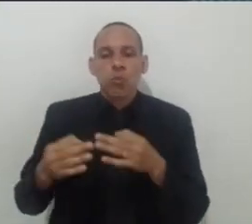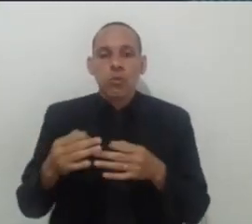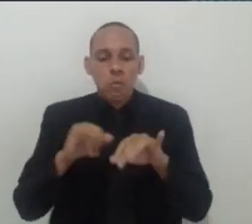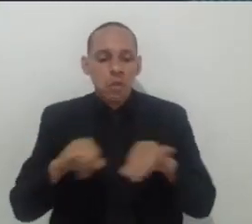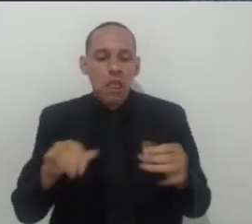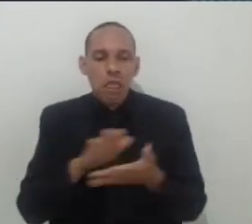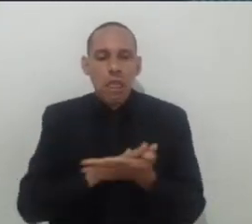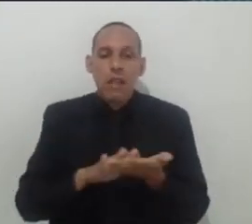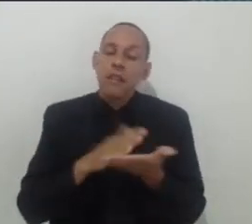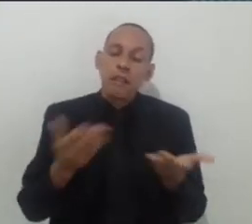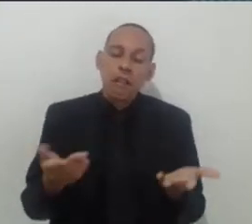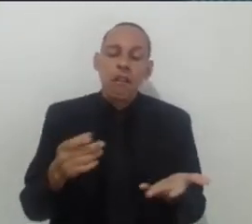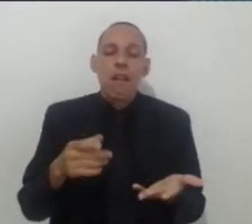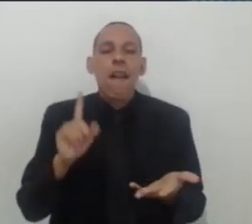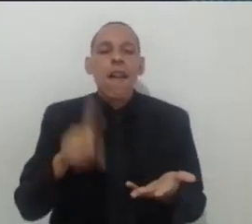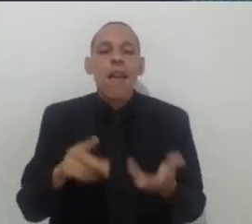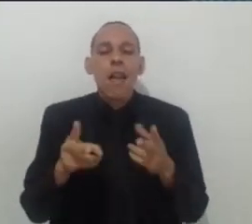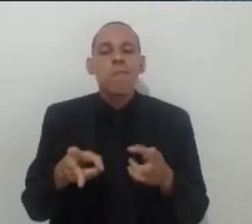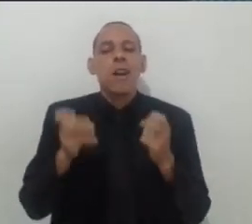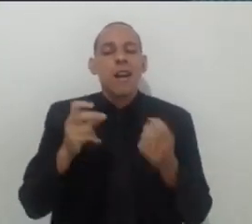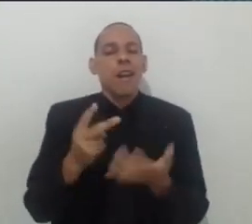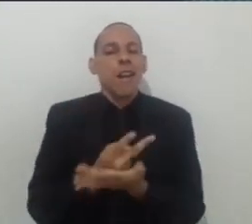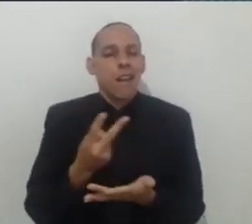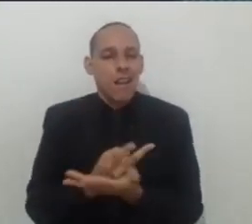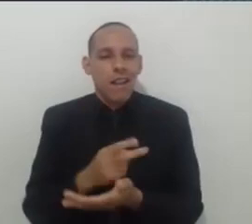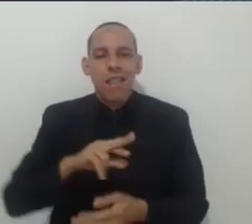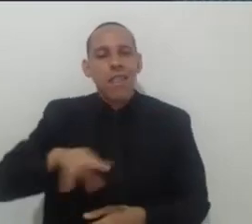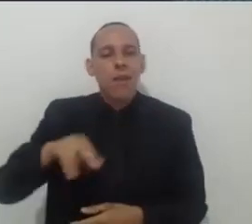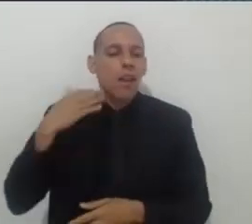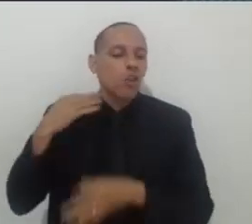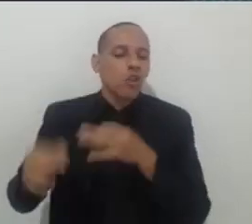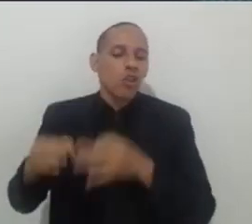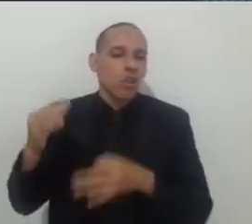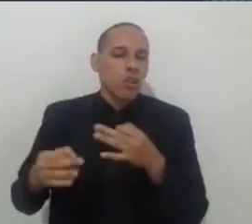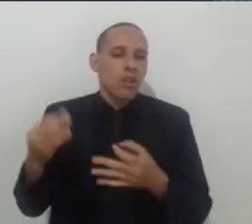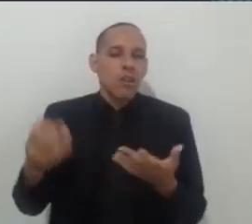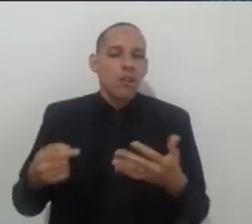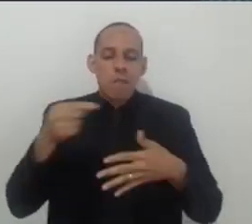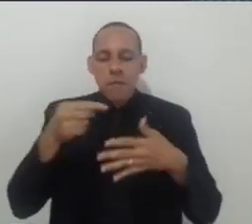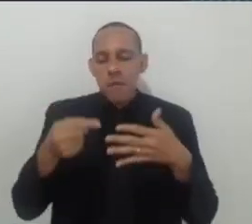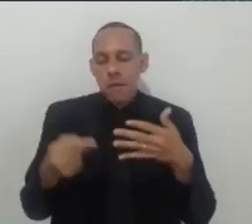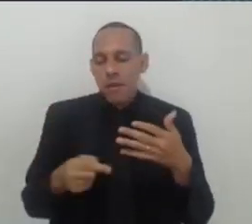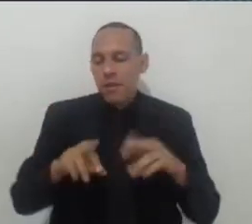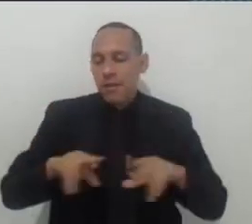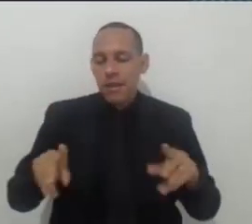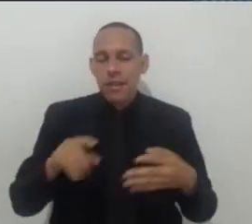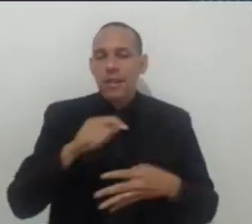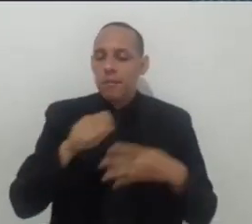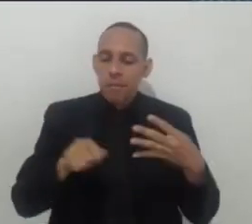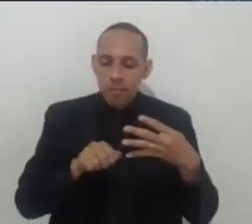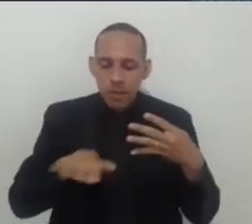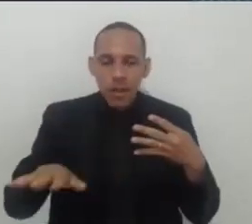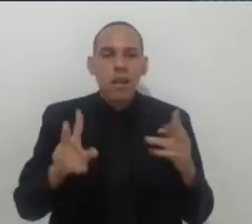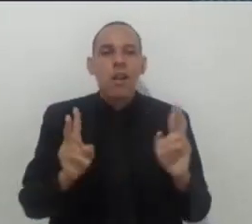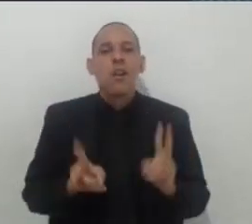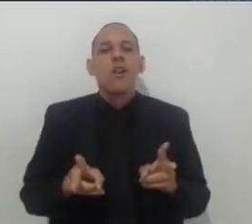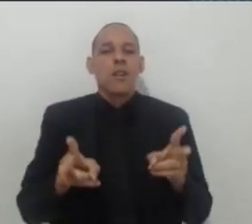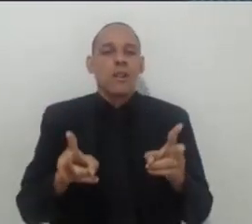não de um critério interpretativo do juiz. E segue a jurisprudência que, como eu disse anteriormente, eu